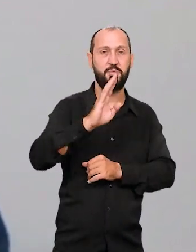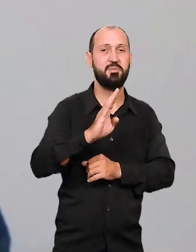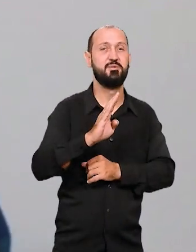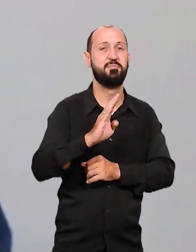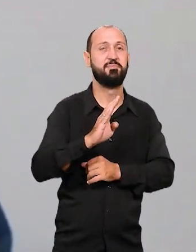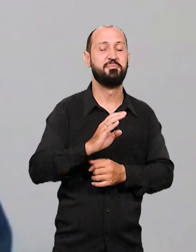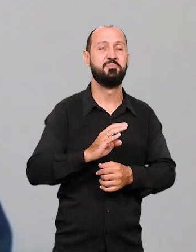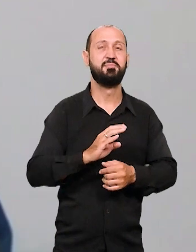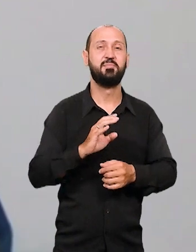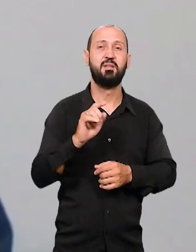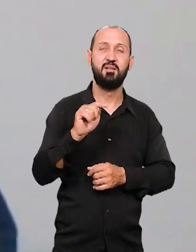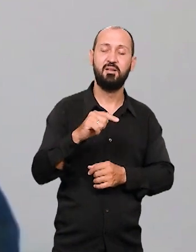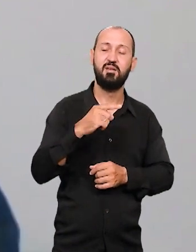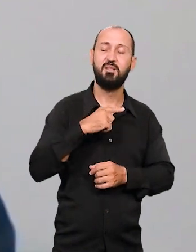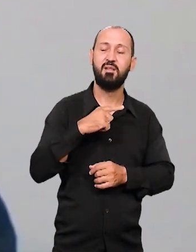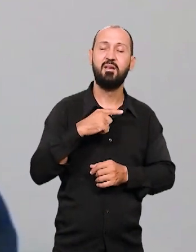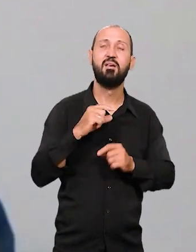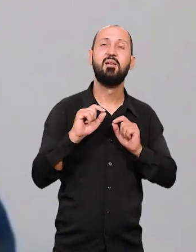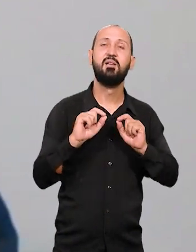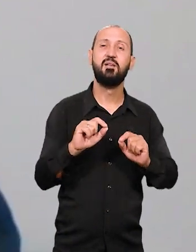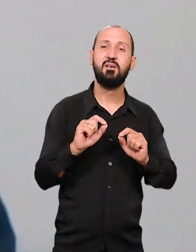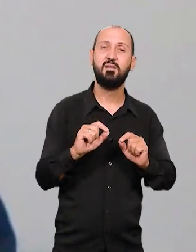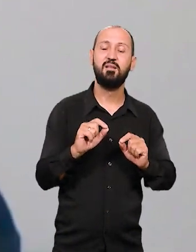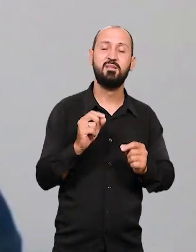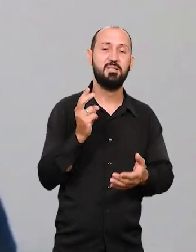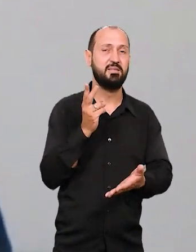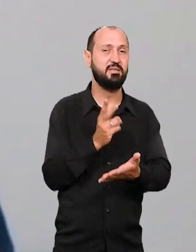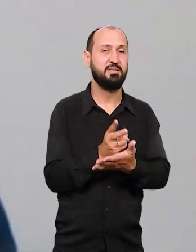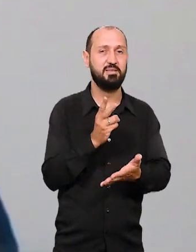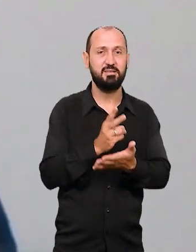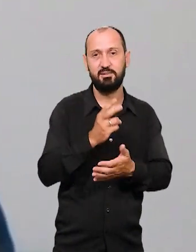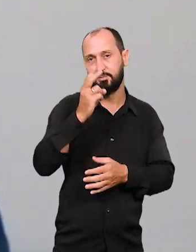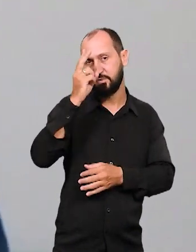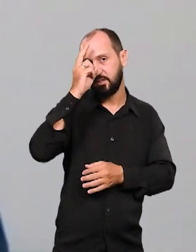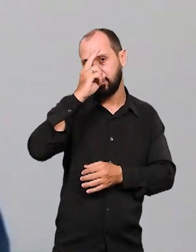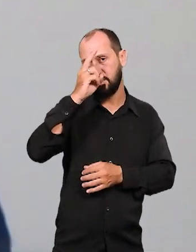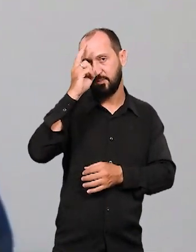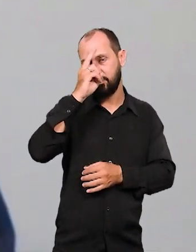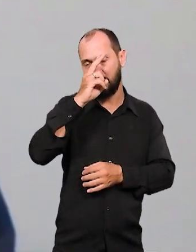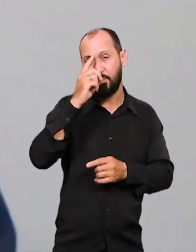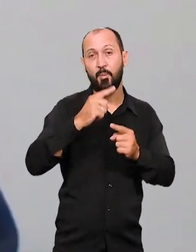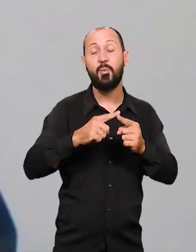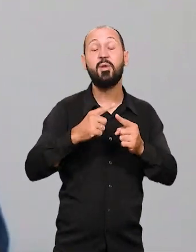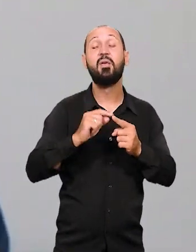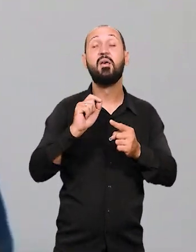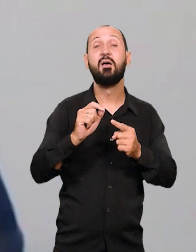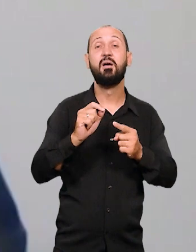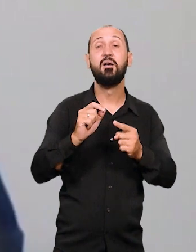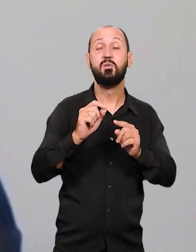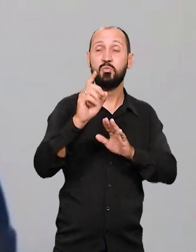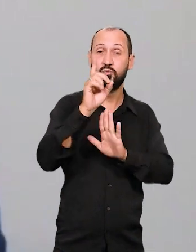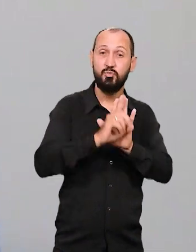Brasil, ela tem que ser sempre lembrada, porque a